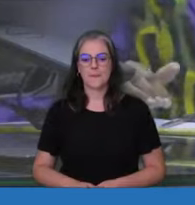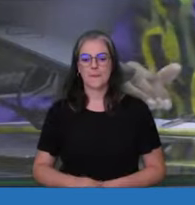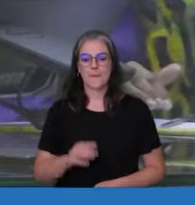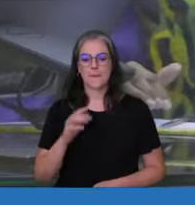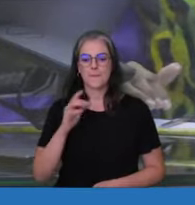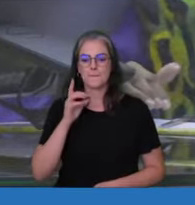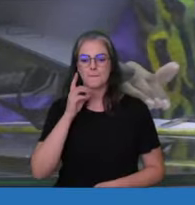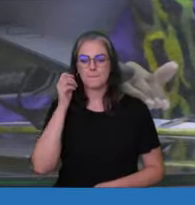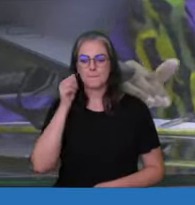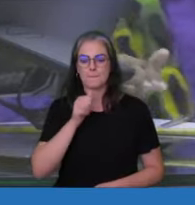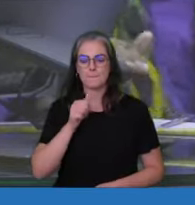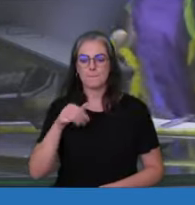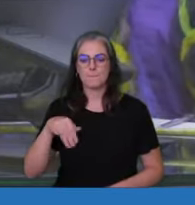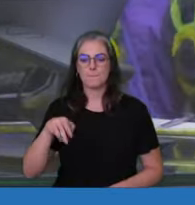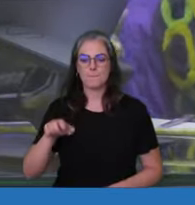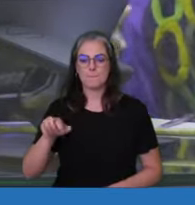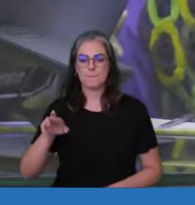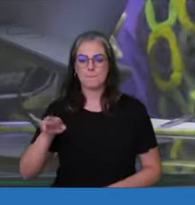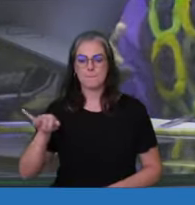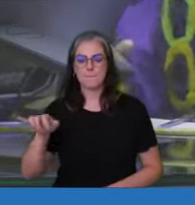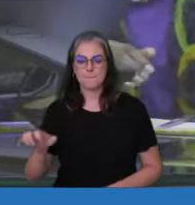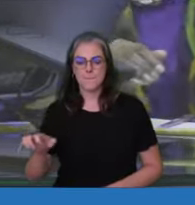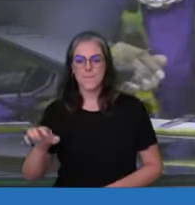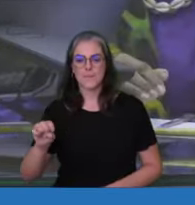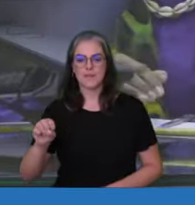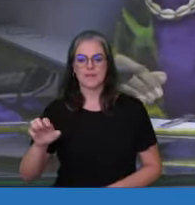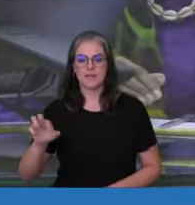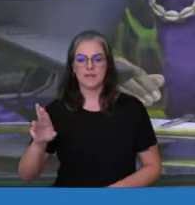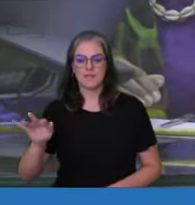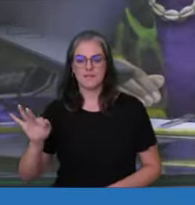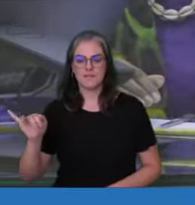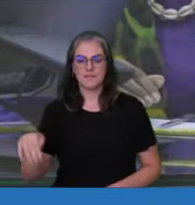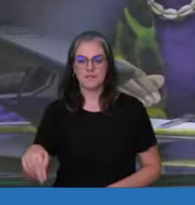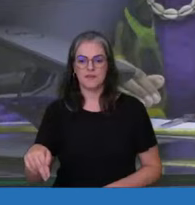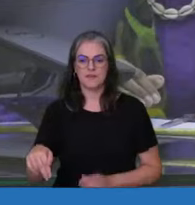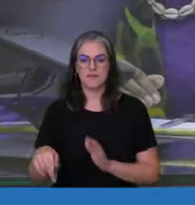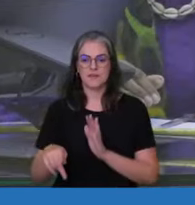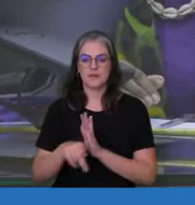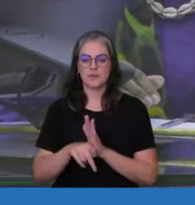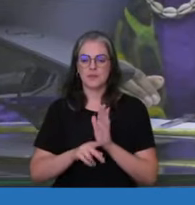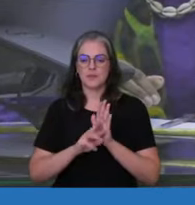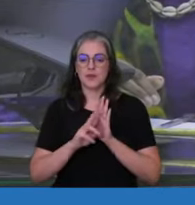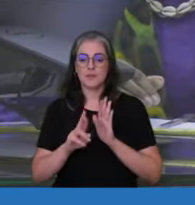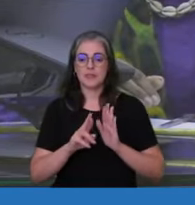Deputada Meire Serafim, representando o Acre.